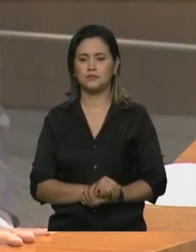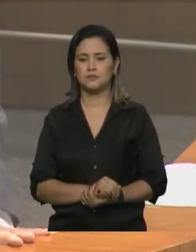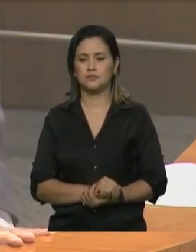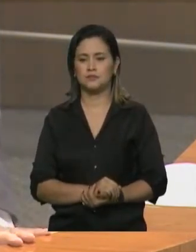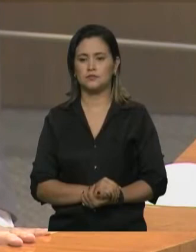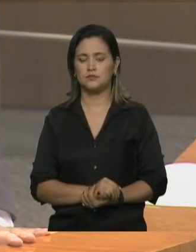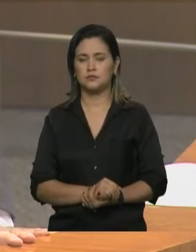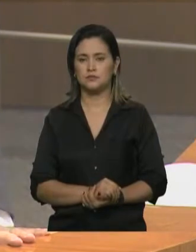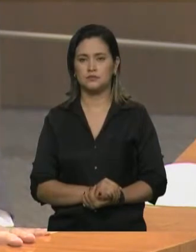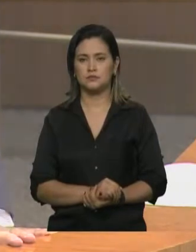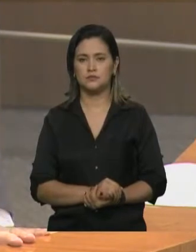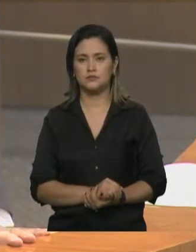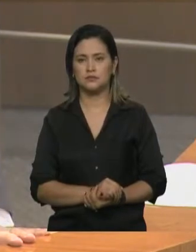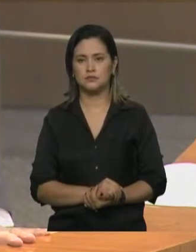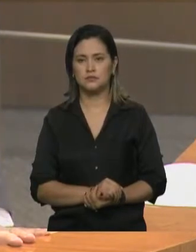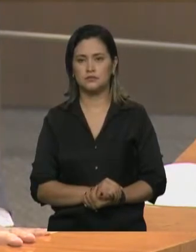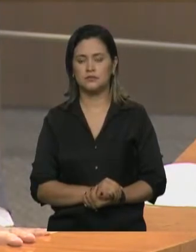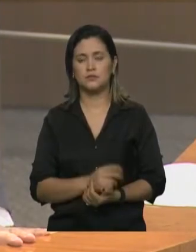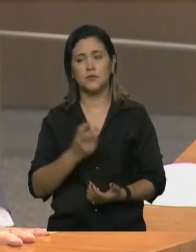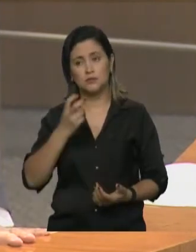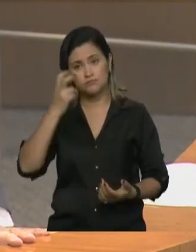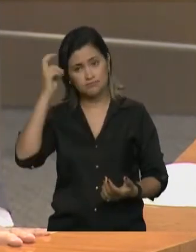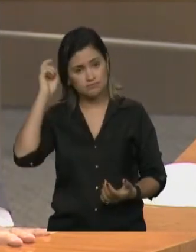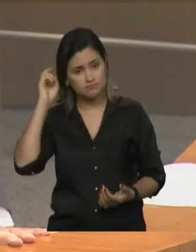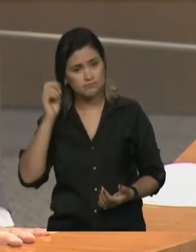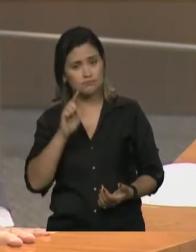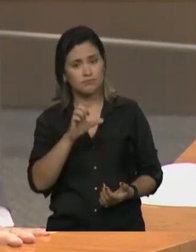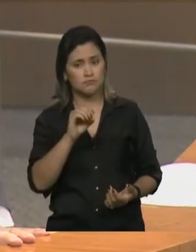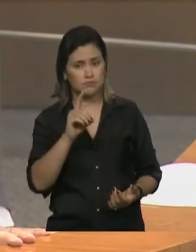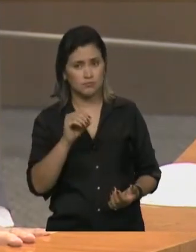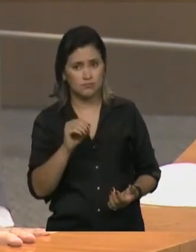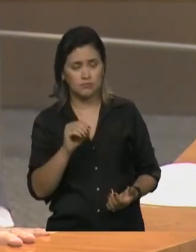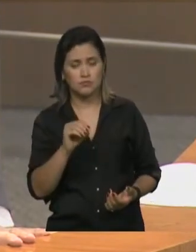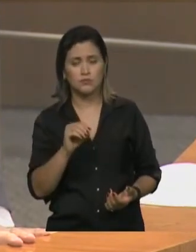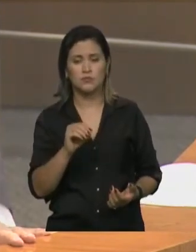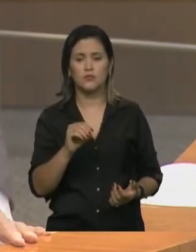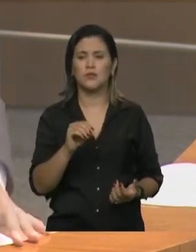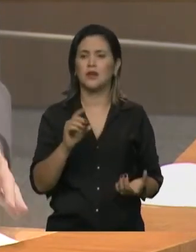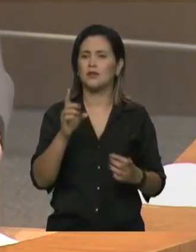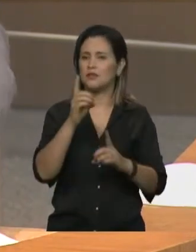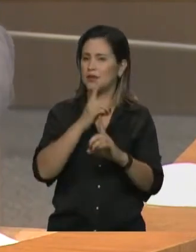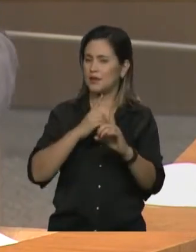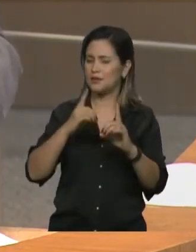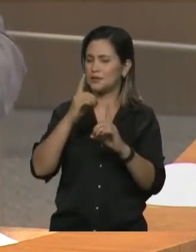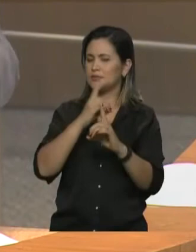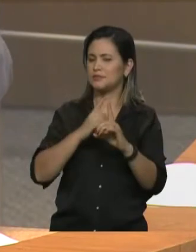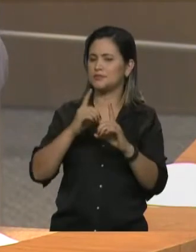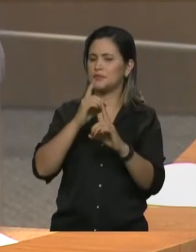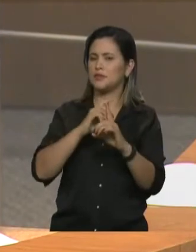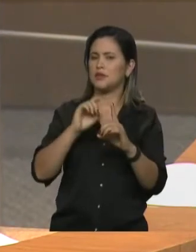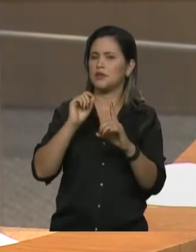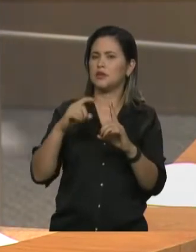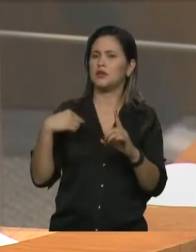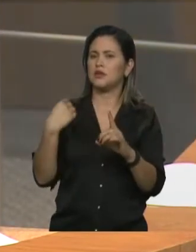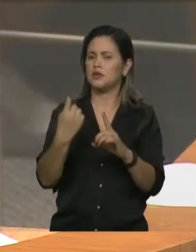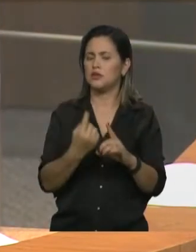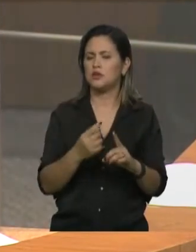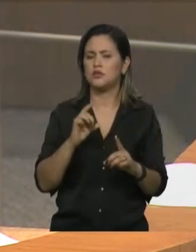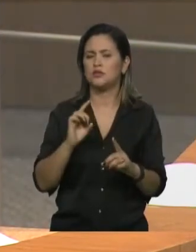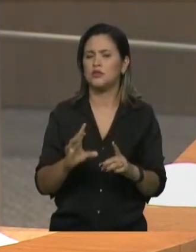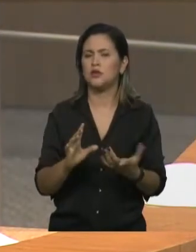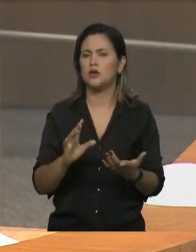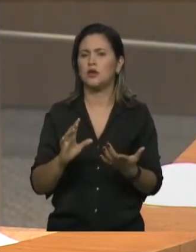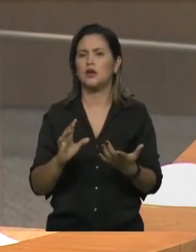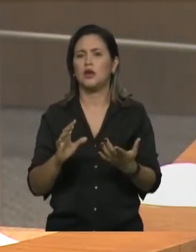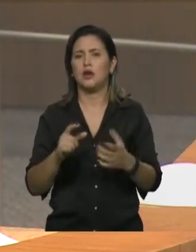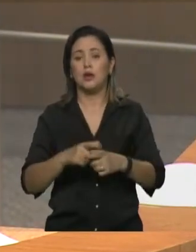Neto Evangelista, deputado Leonardo Sá, é uma grande falácia que nós estamos aqui apenas aumentando contribuição.